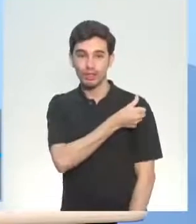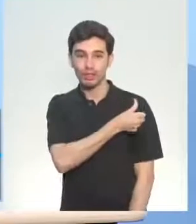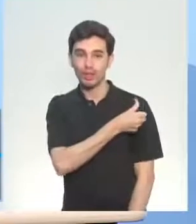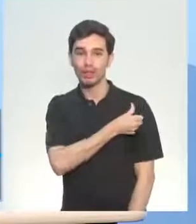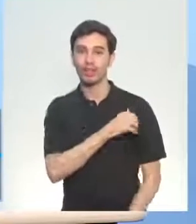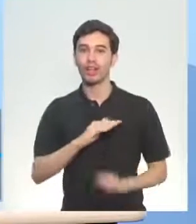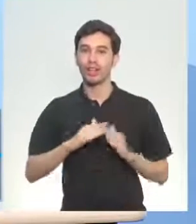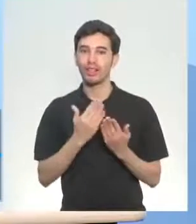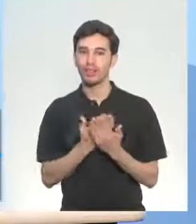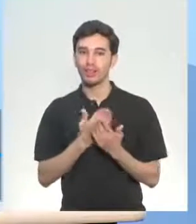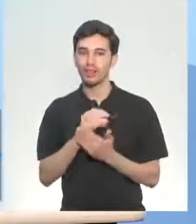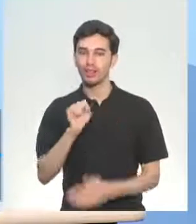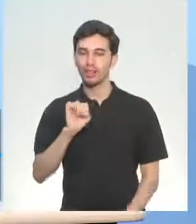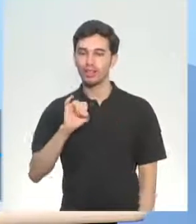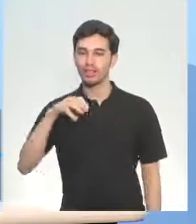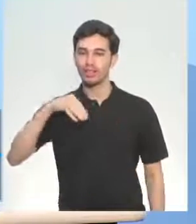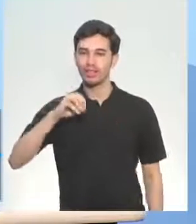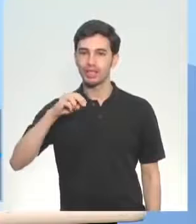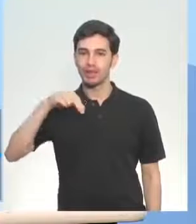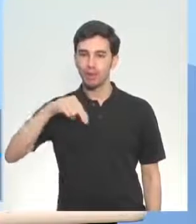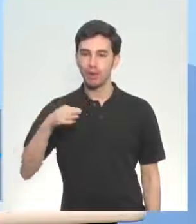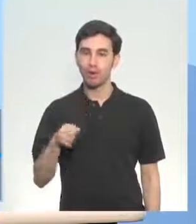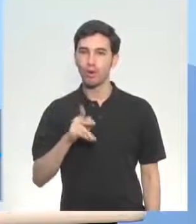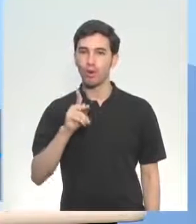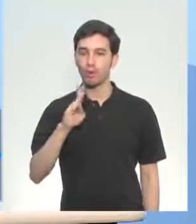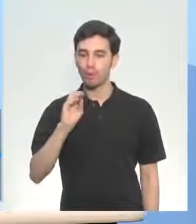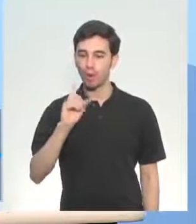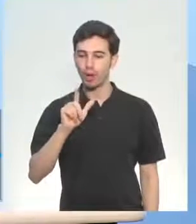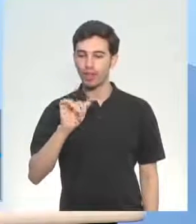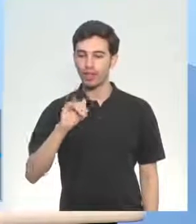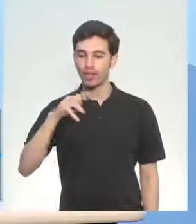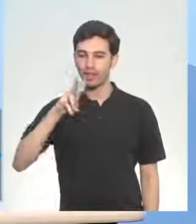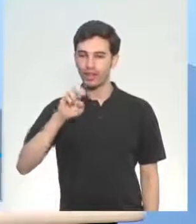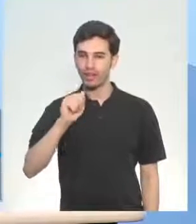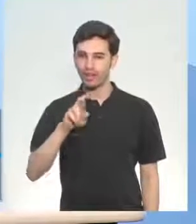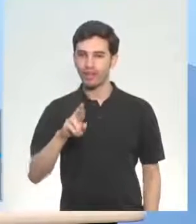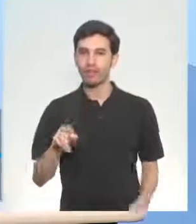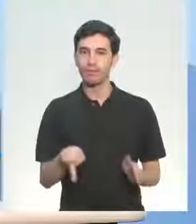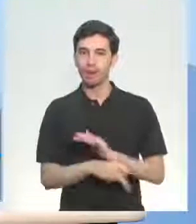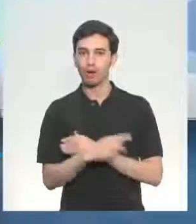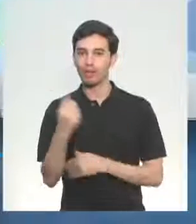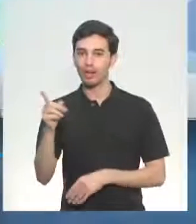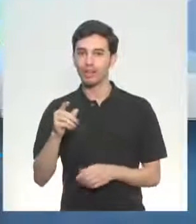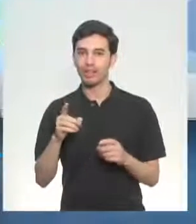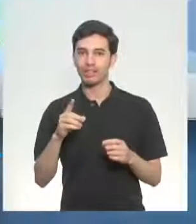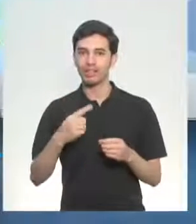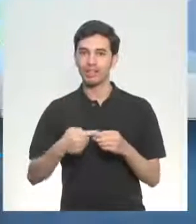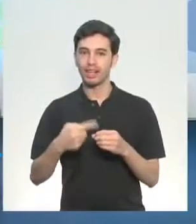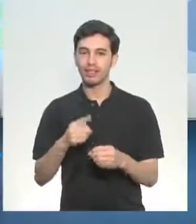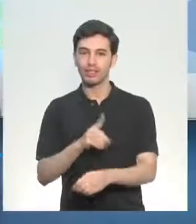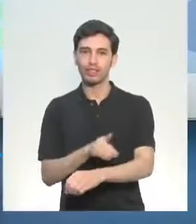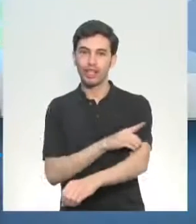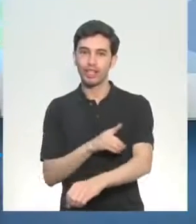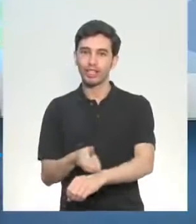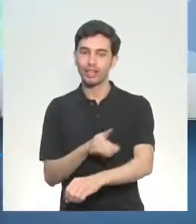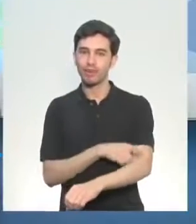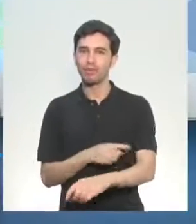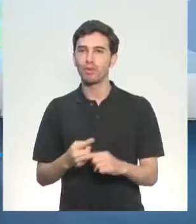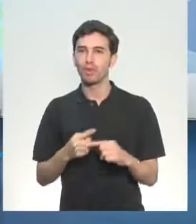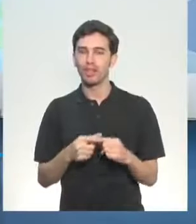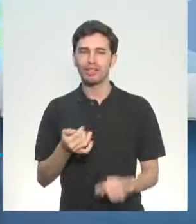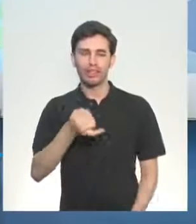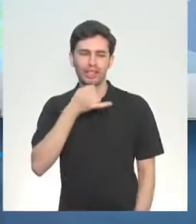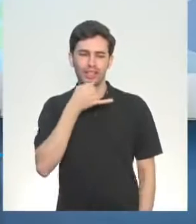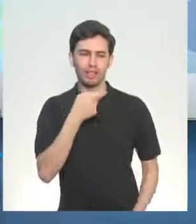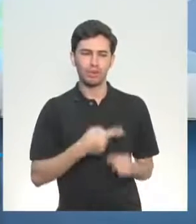da Escola Simão Bolívar, de Diadema. A Pronádia escreveu, falou, eles ficam tristes que as respostas nunca